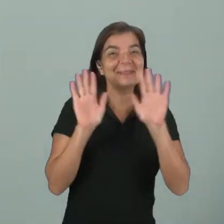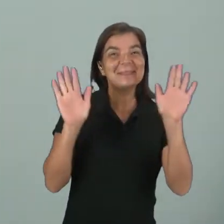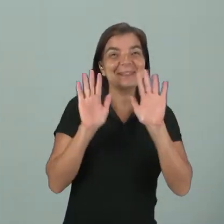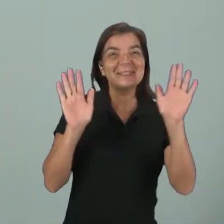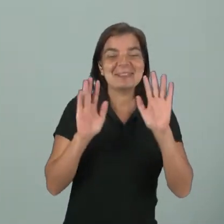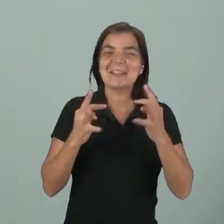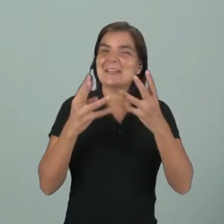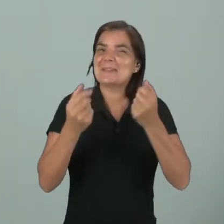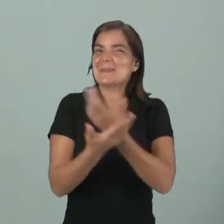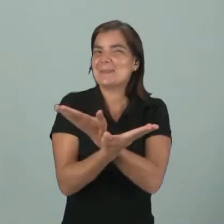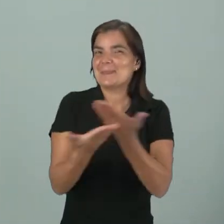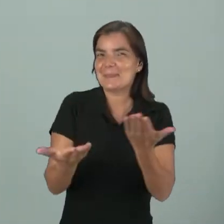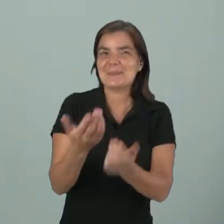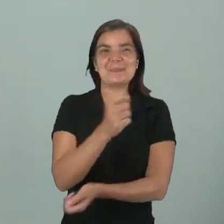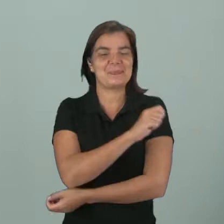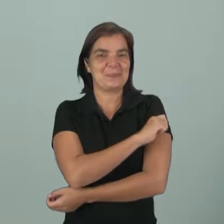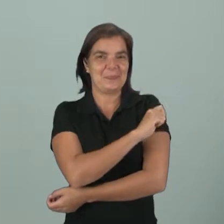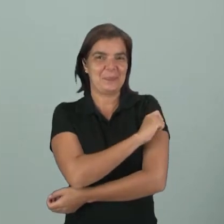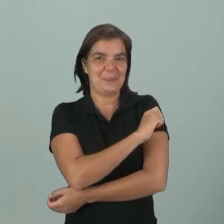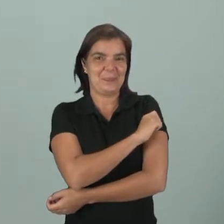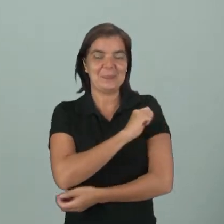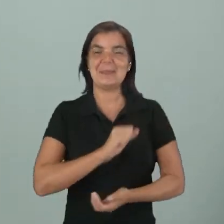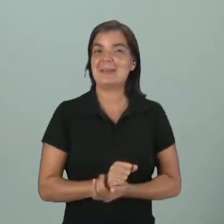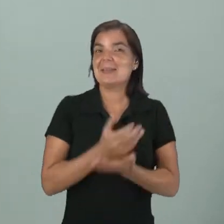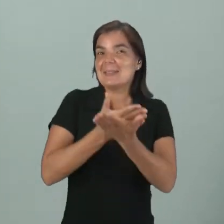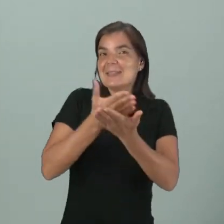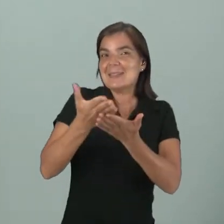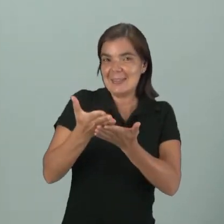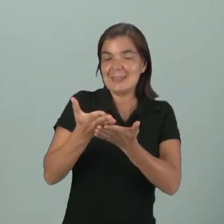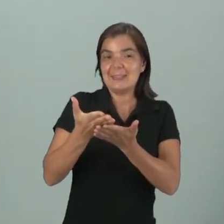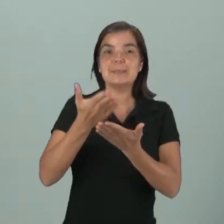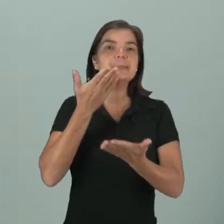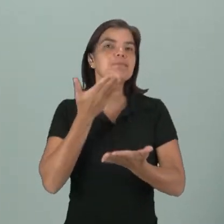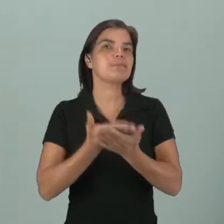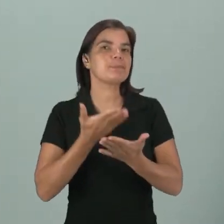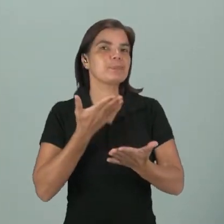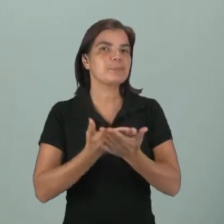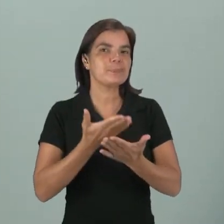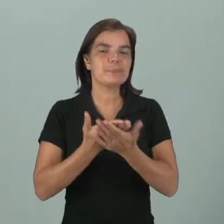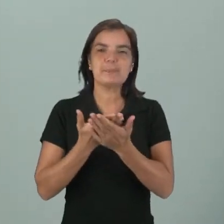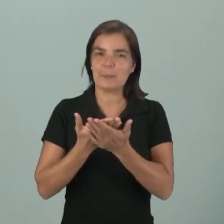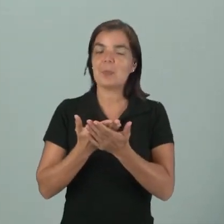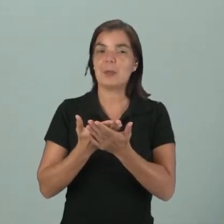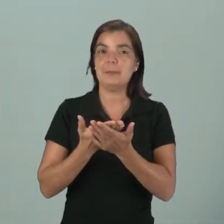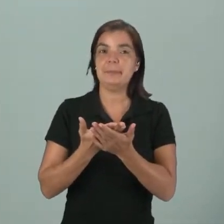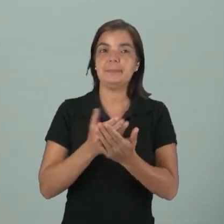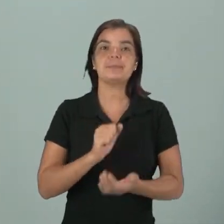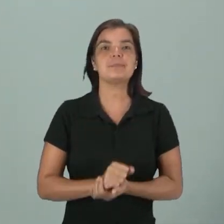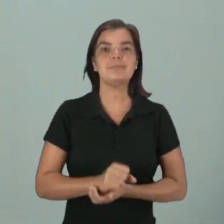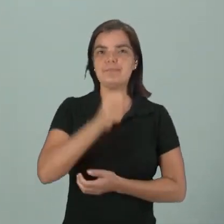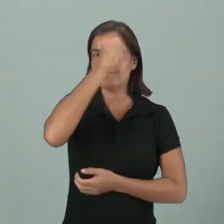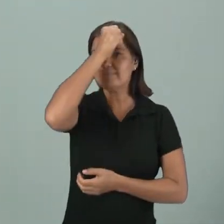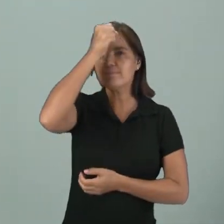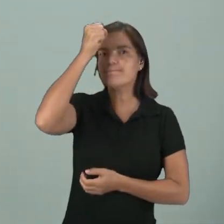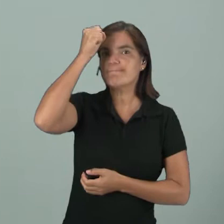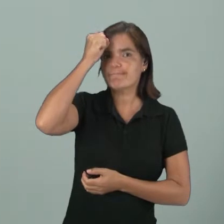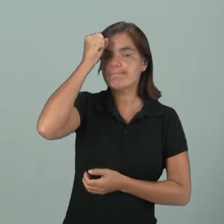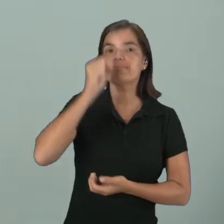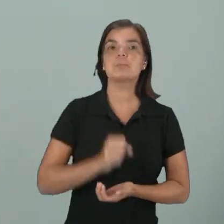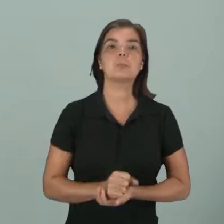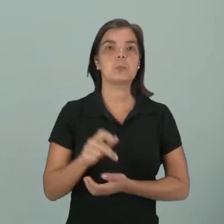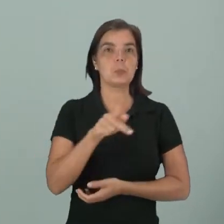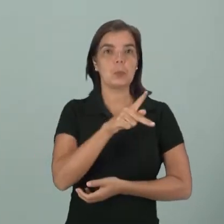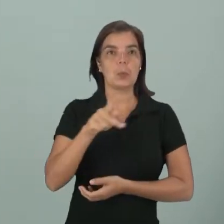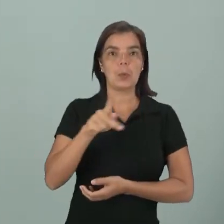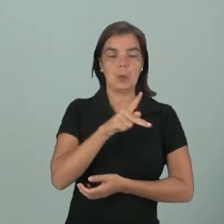Olá a todos os alunos e alunas. Vamos dar início a mais uma videoaula de Sociologia. Eu